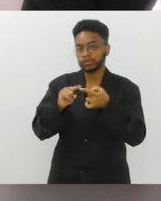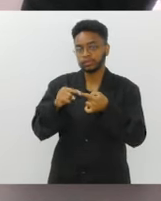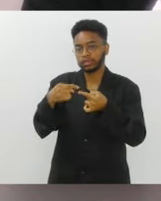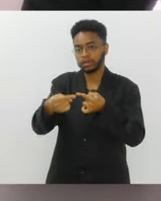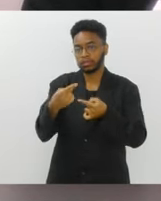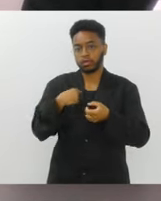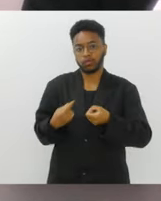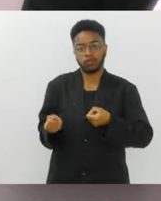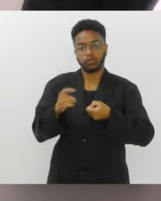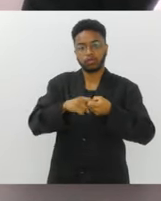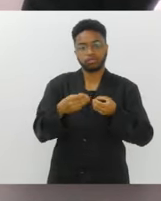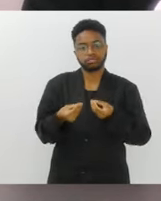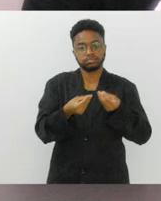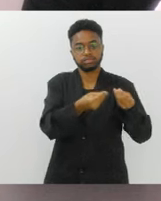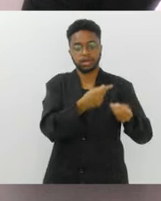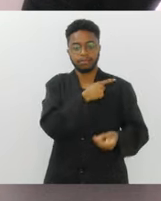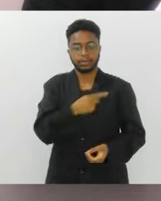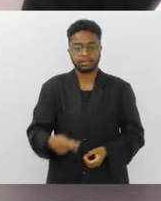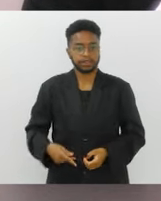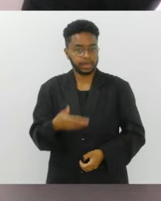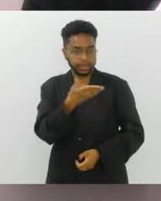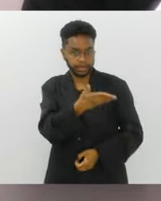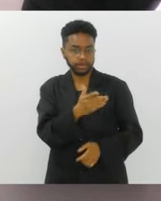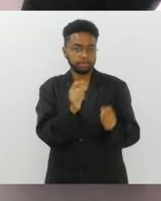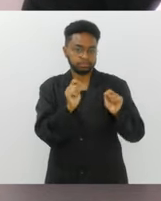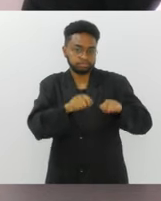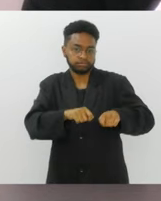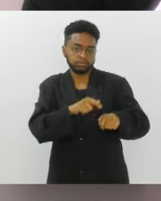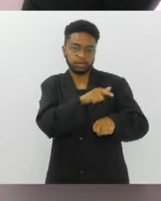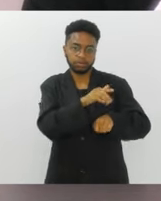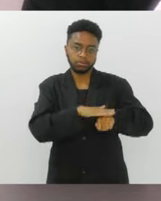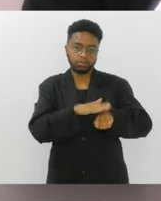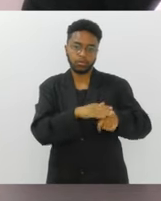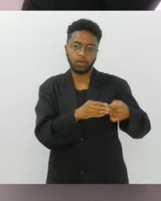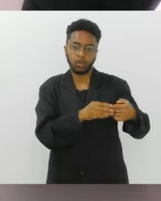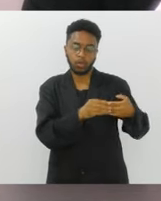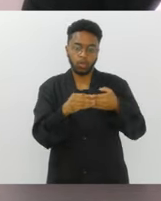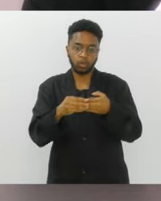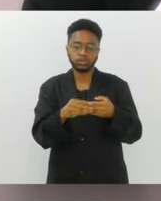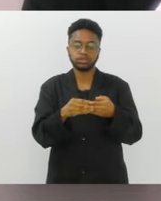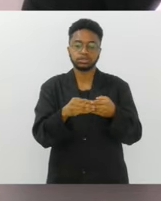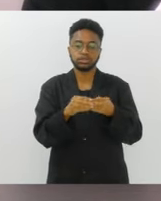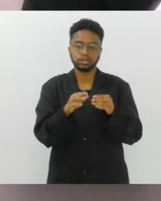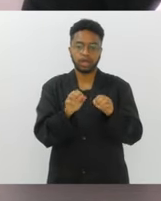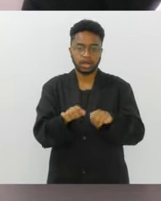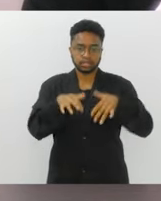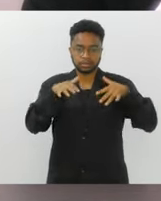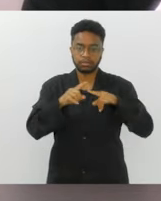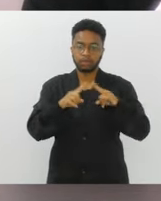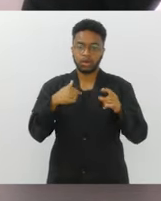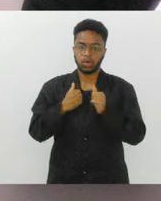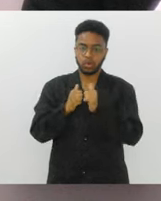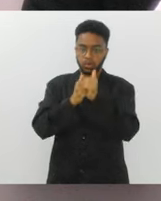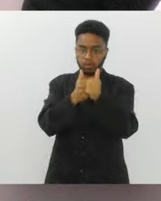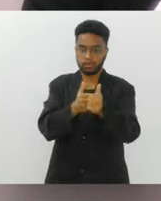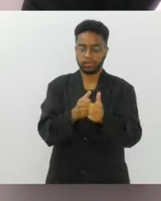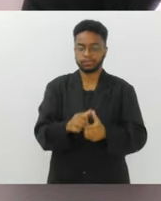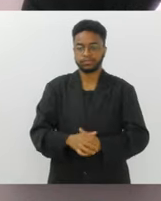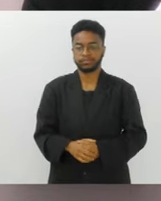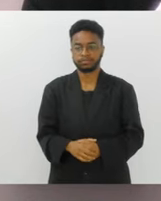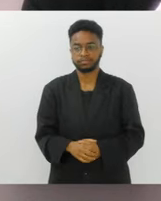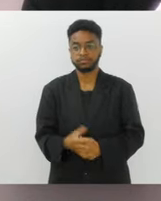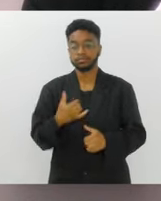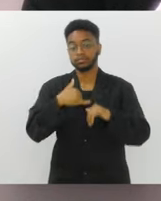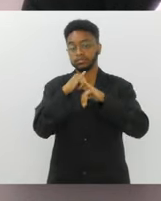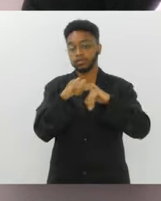efetivamente voltar à presidência para que ele conduza os trabalhos, e aqui estarei o acompanhando. Devo dizer a vocês